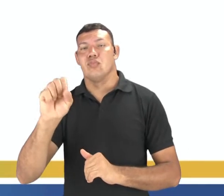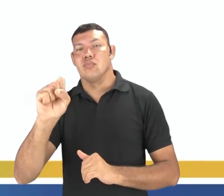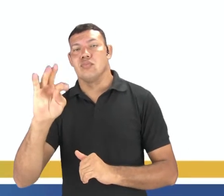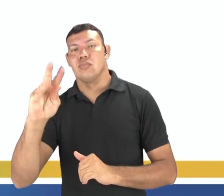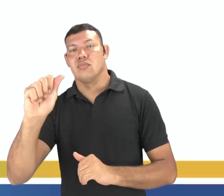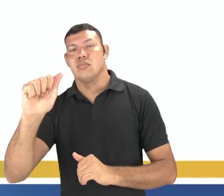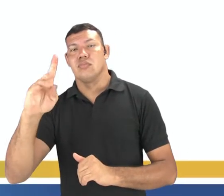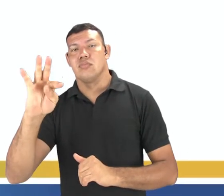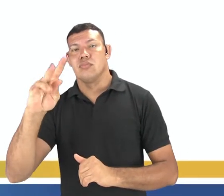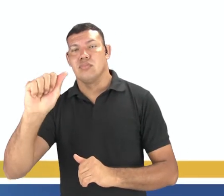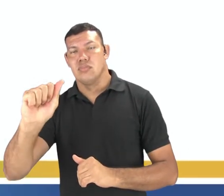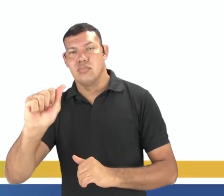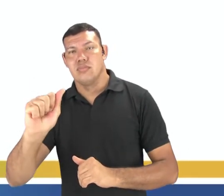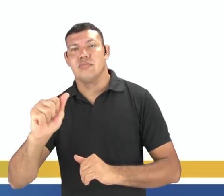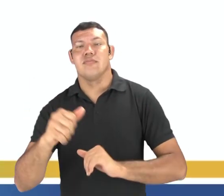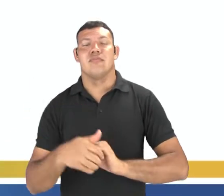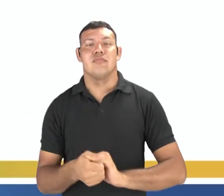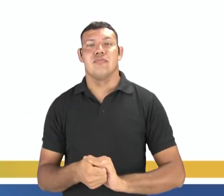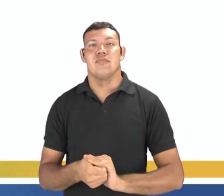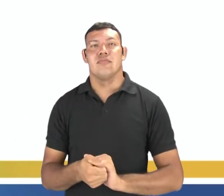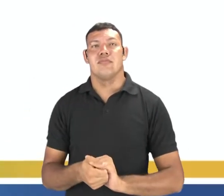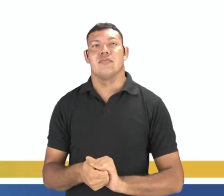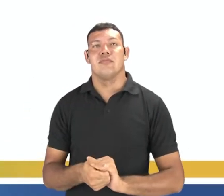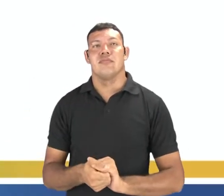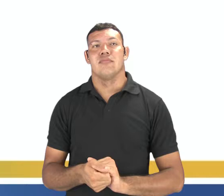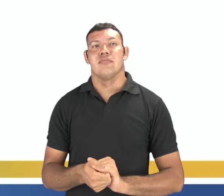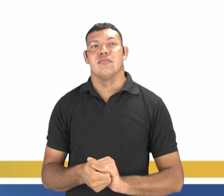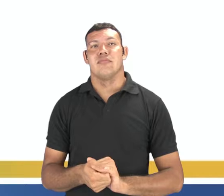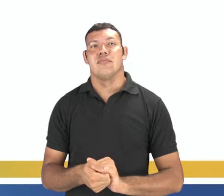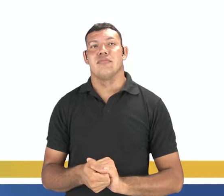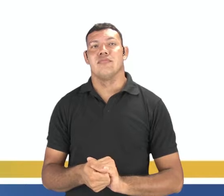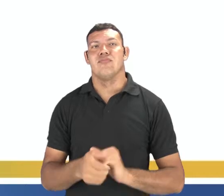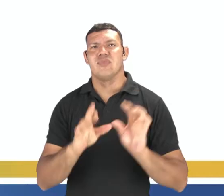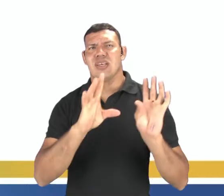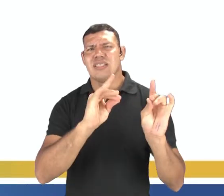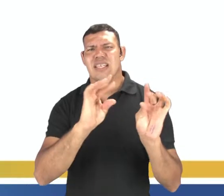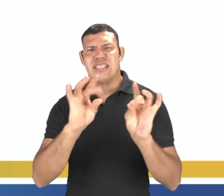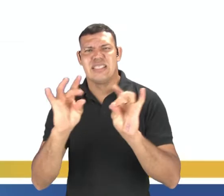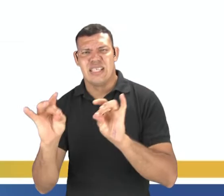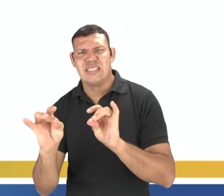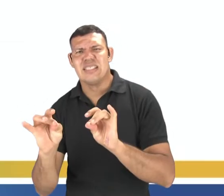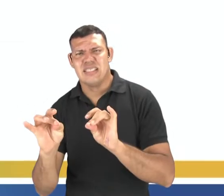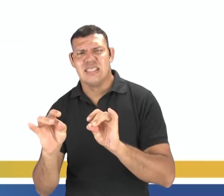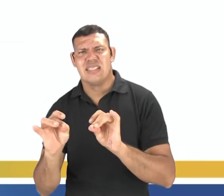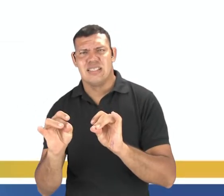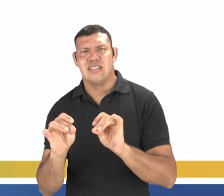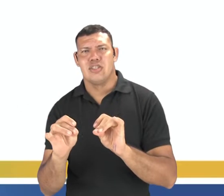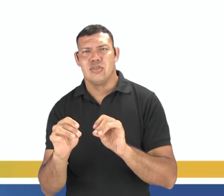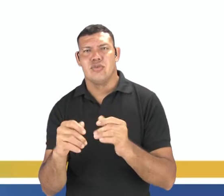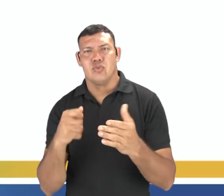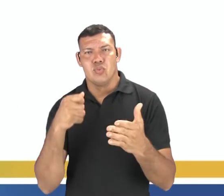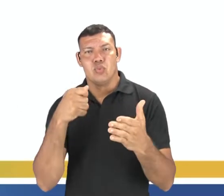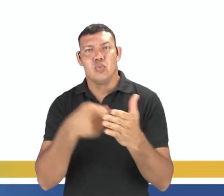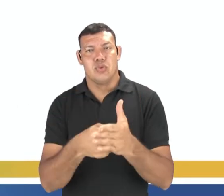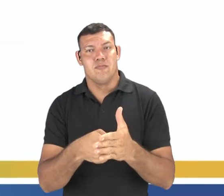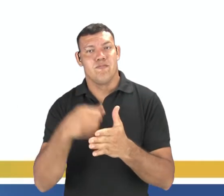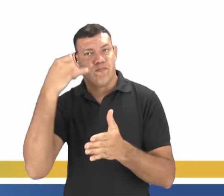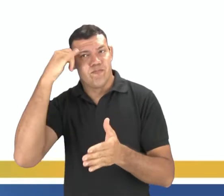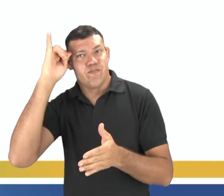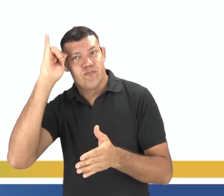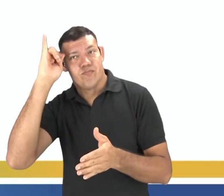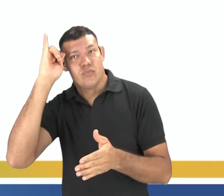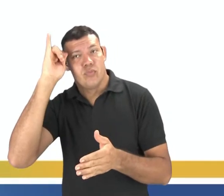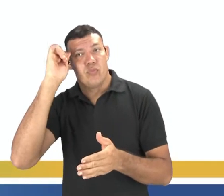líquido leitoso, o líquido prostático, que tem a função de neutralizar resíduos de